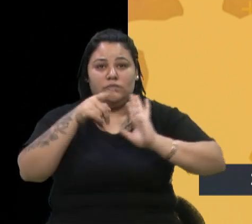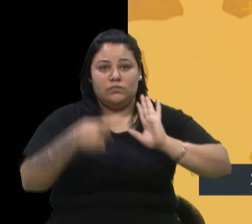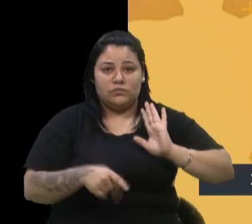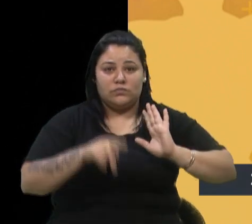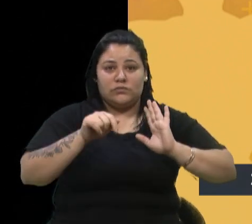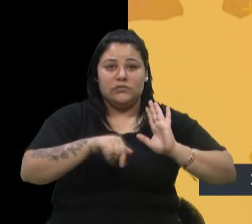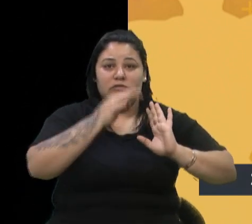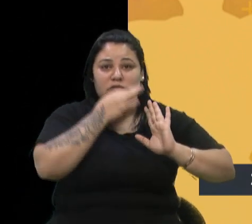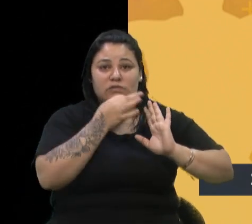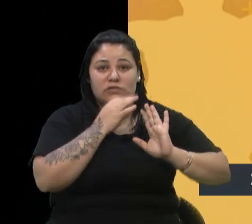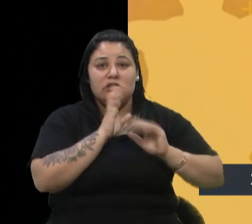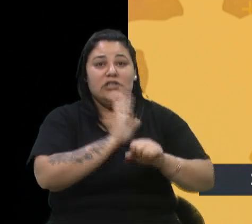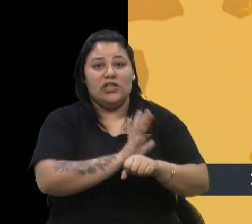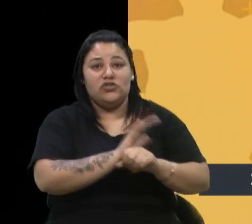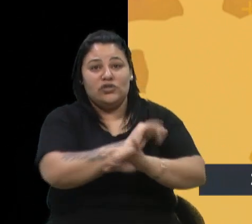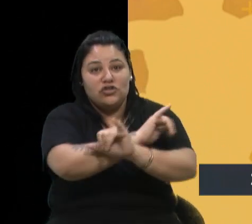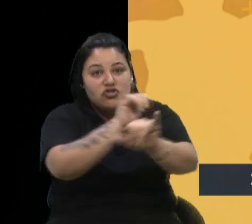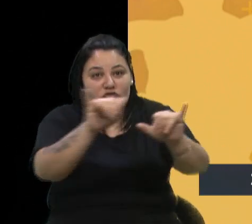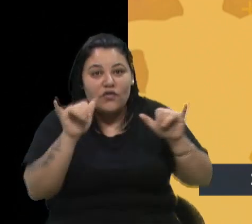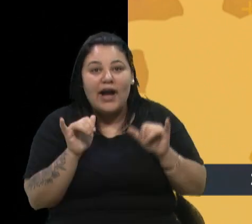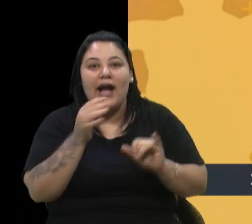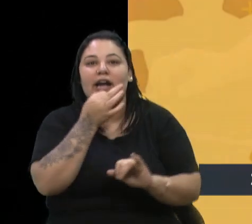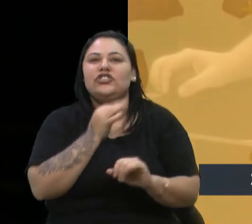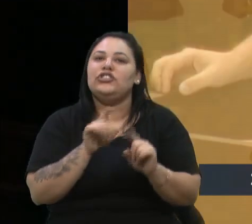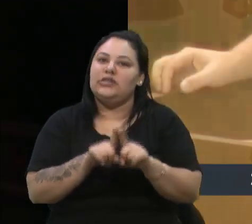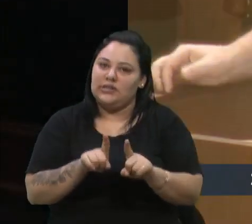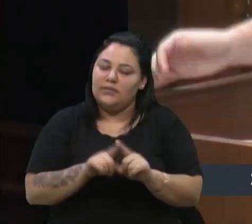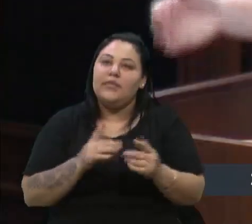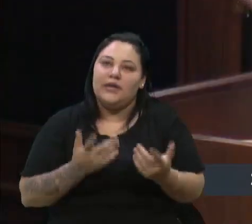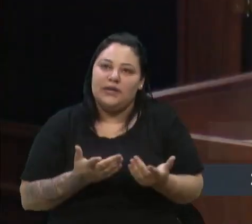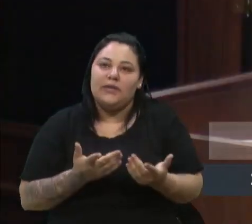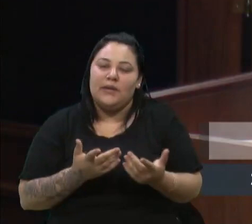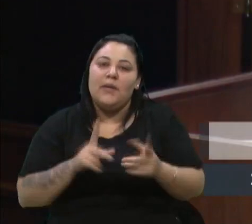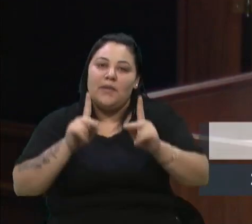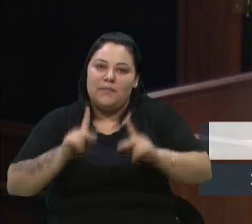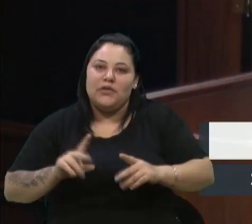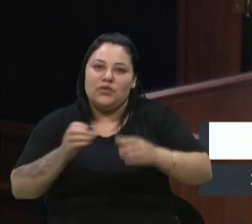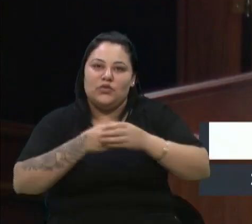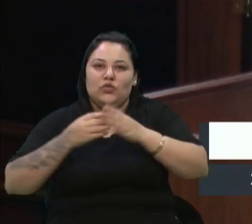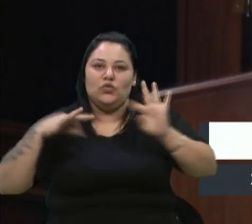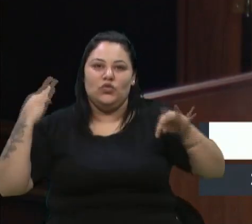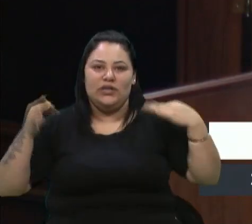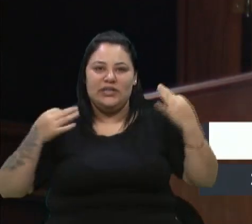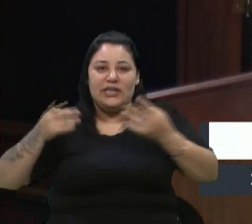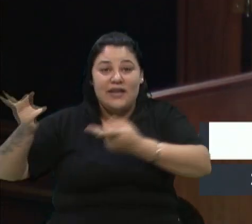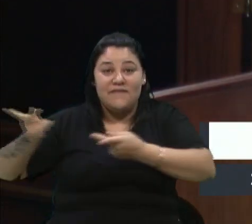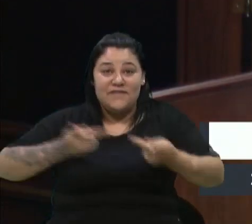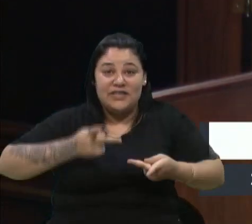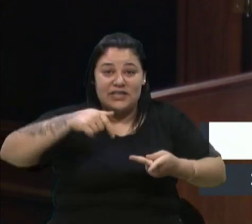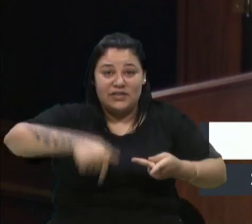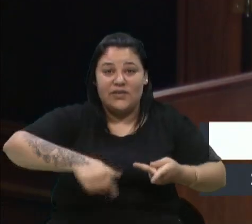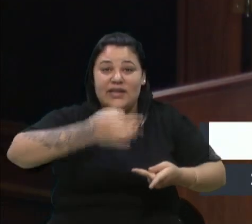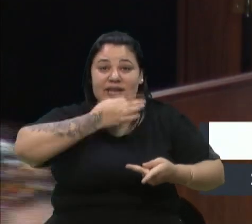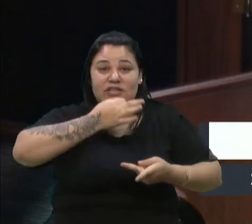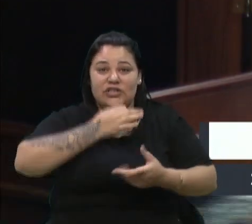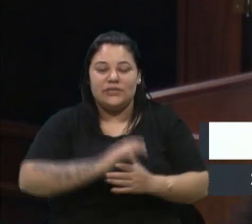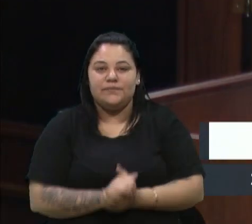ajuda a divulgar Caxias do Sul para diversas pessoas que vêm correr essa meia maratona aqui na cidade.